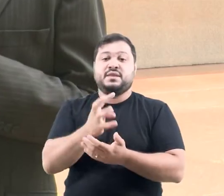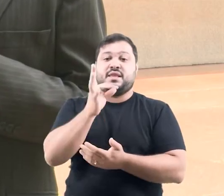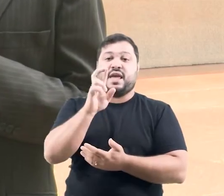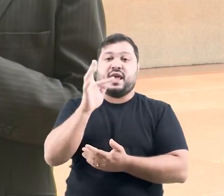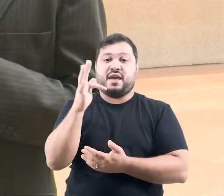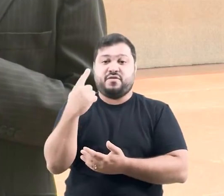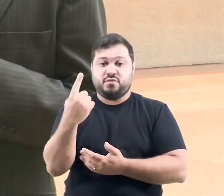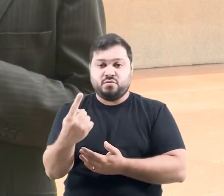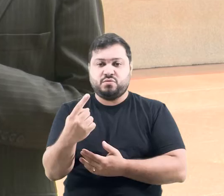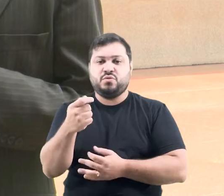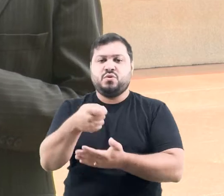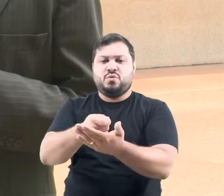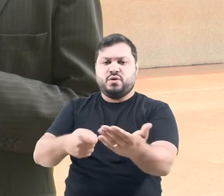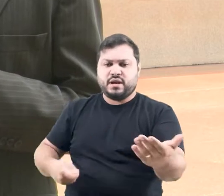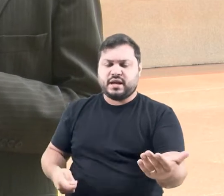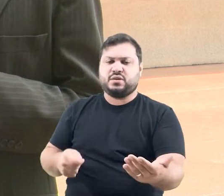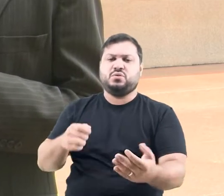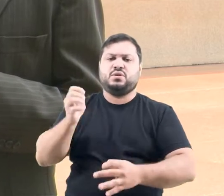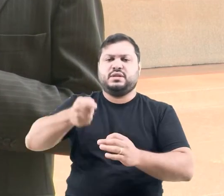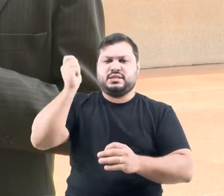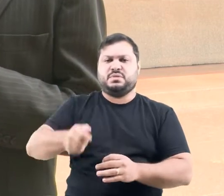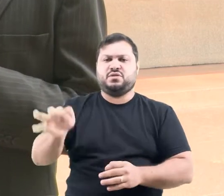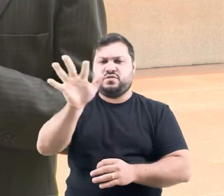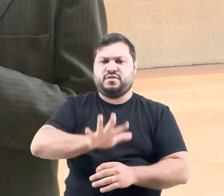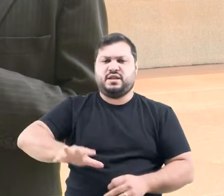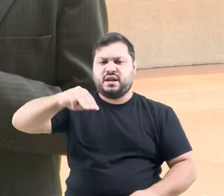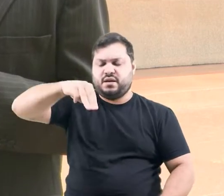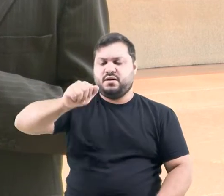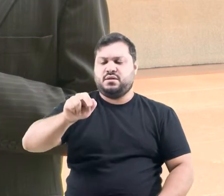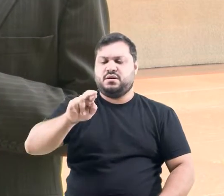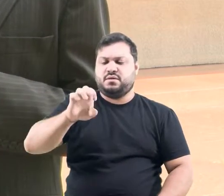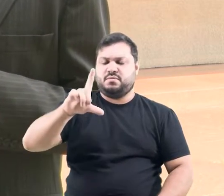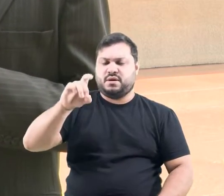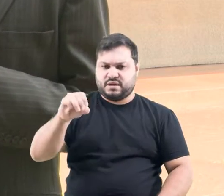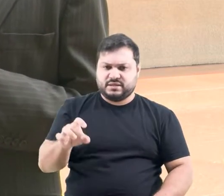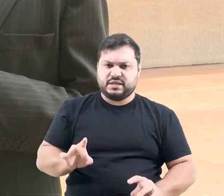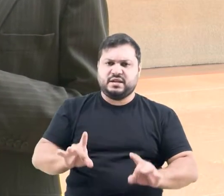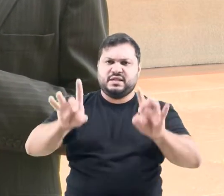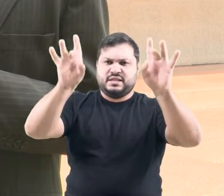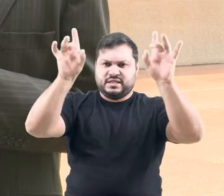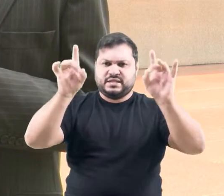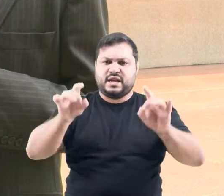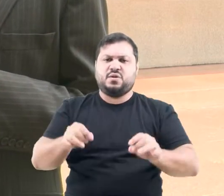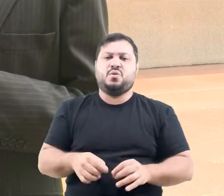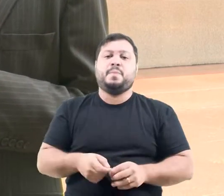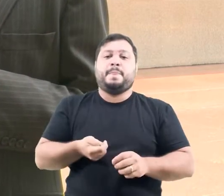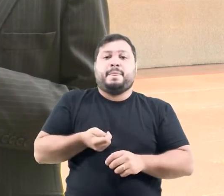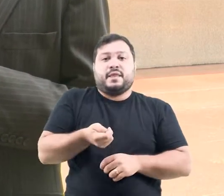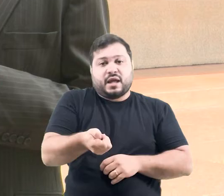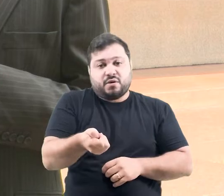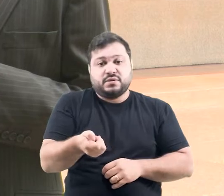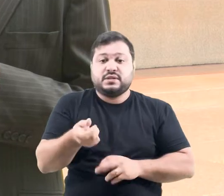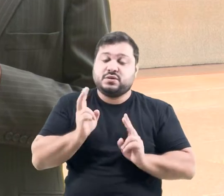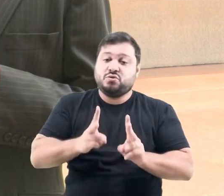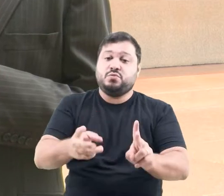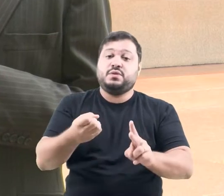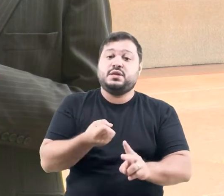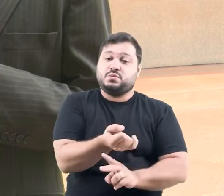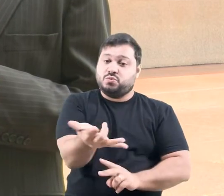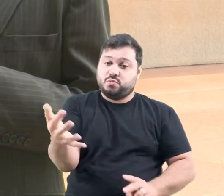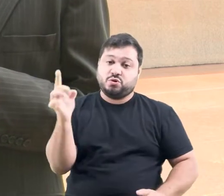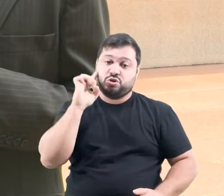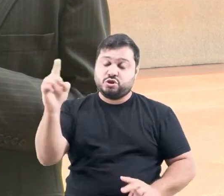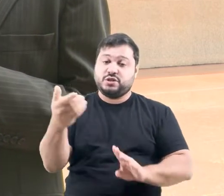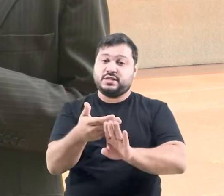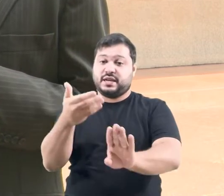No TRF1, o relator desembargador federal Marcelo Albernaz destacou que a concessão do mesmo número